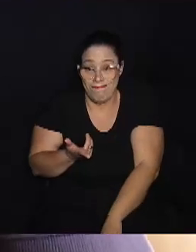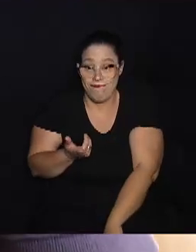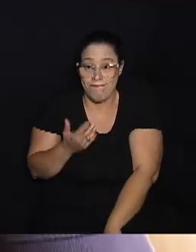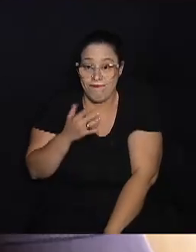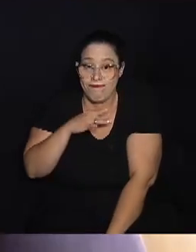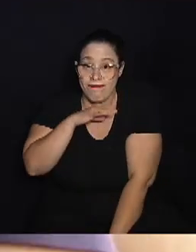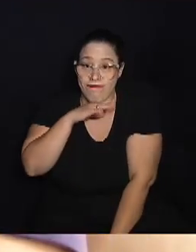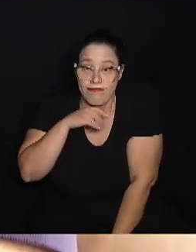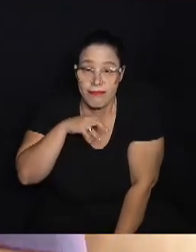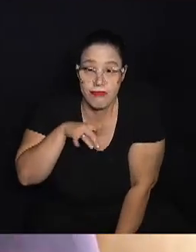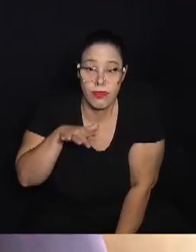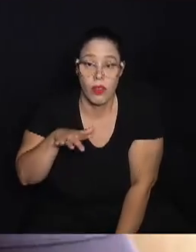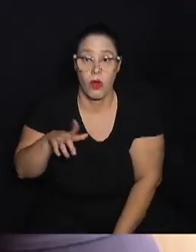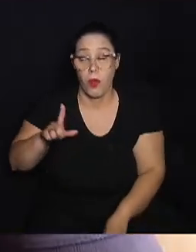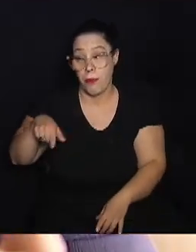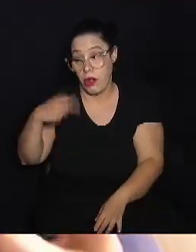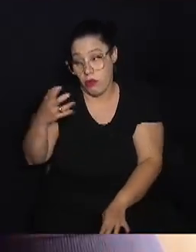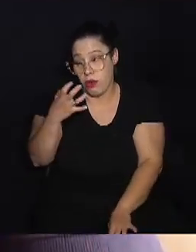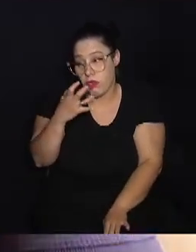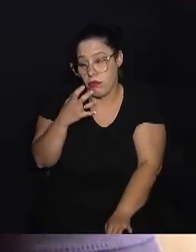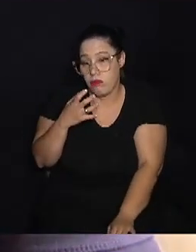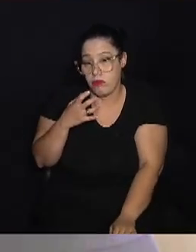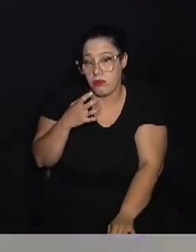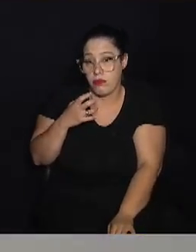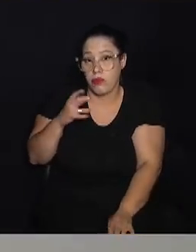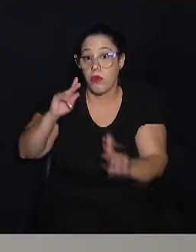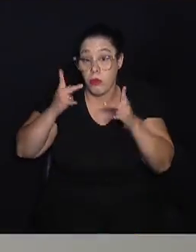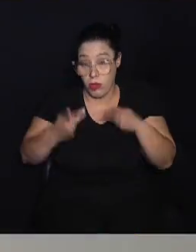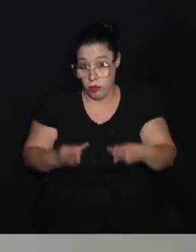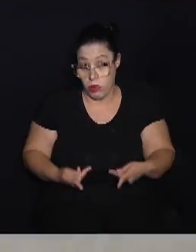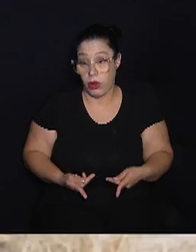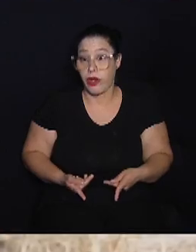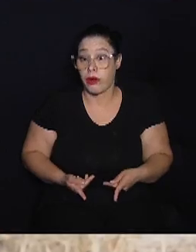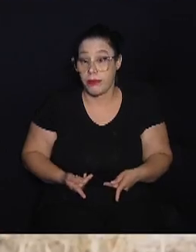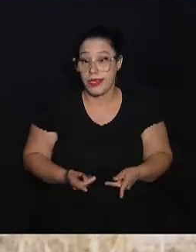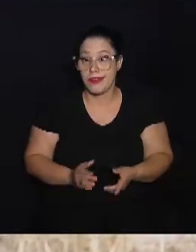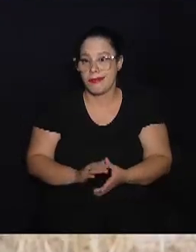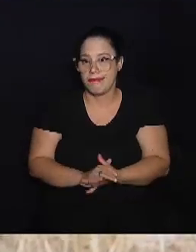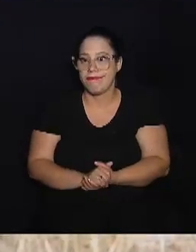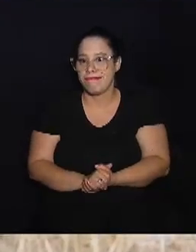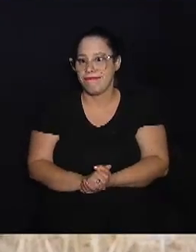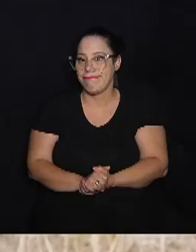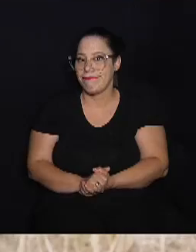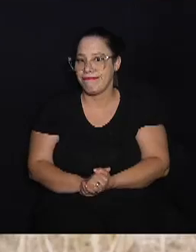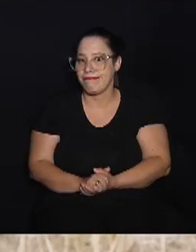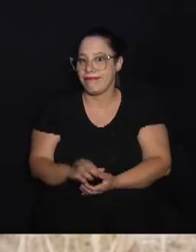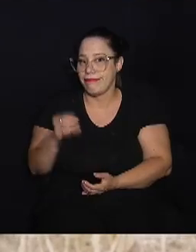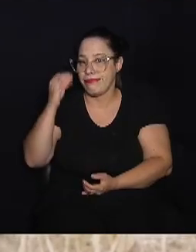pode transmitir tanto para outros animais e tanto para o ser humano, né?